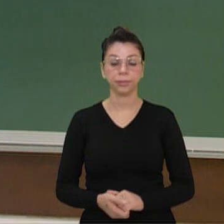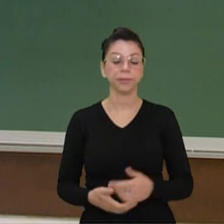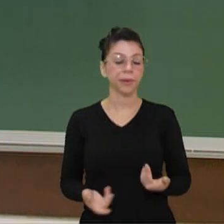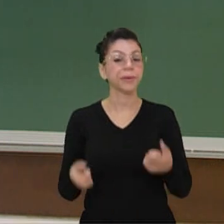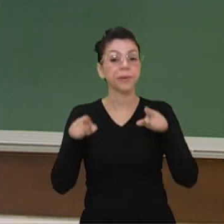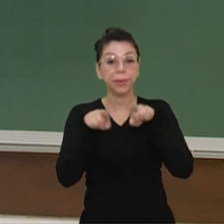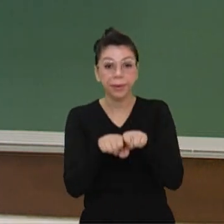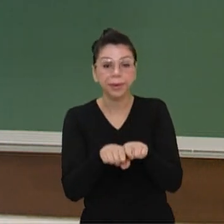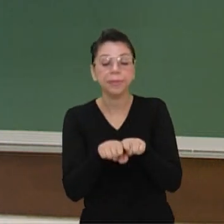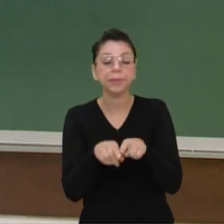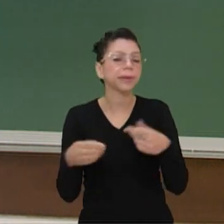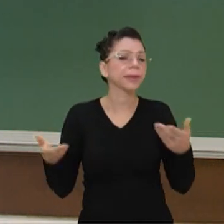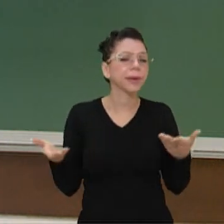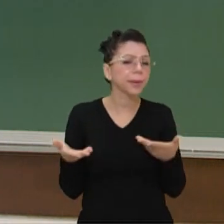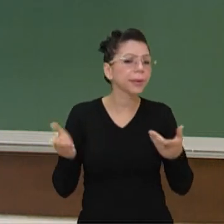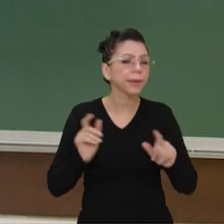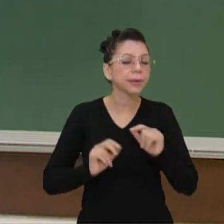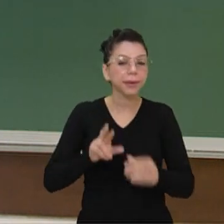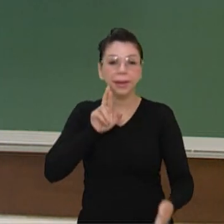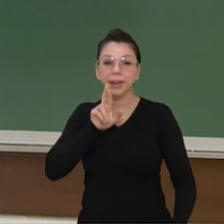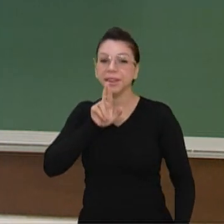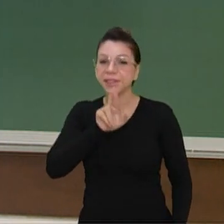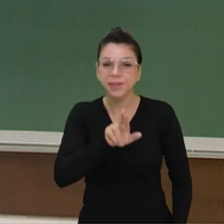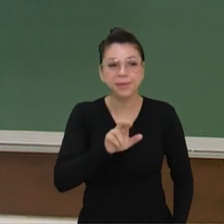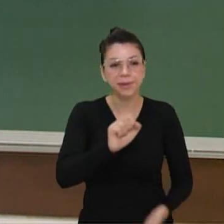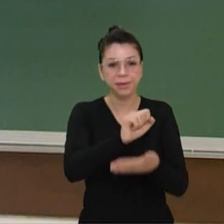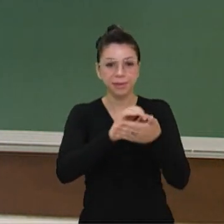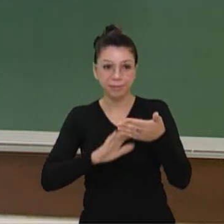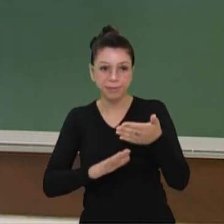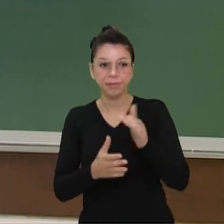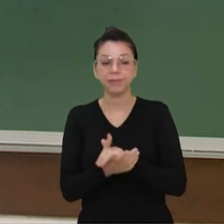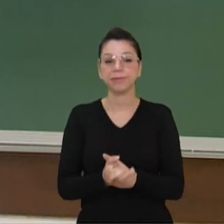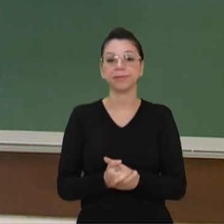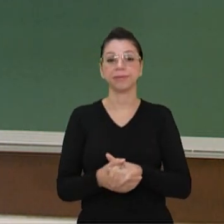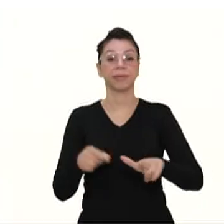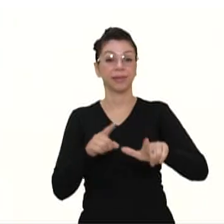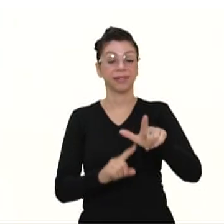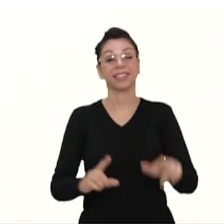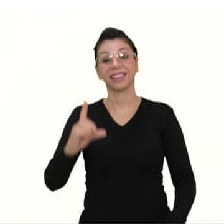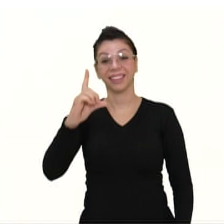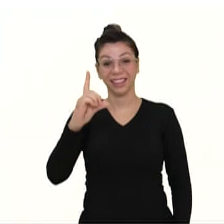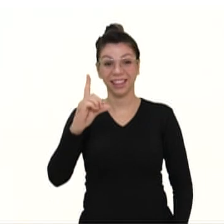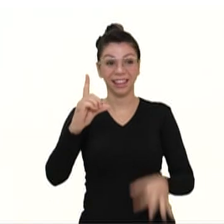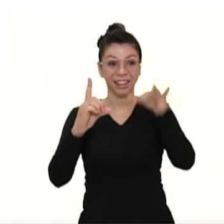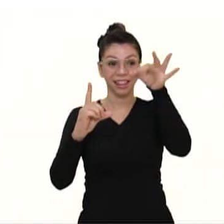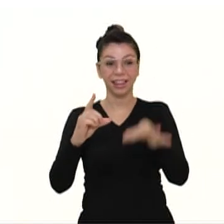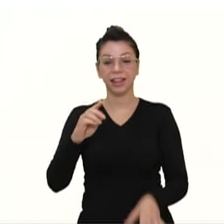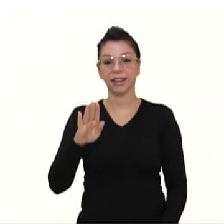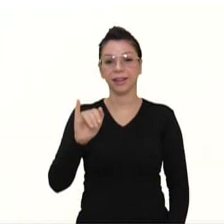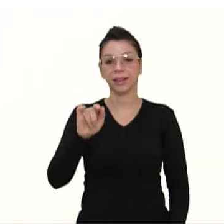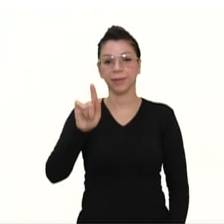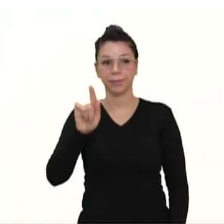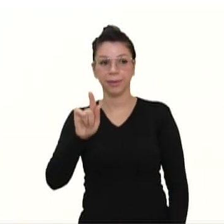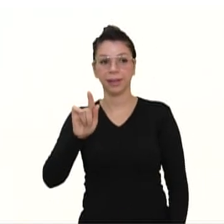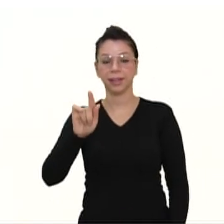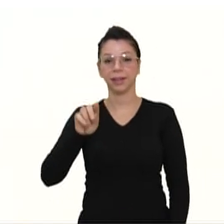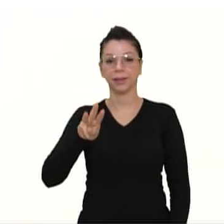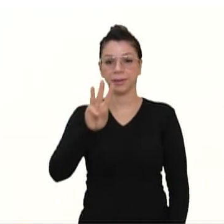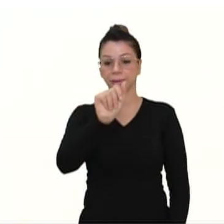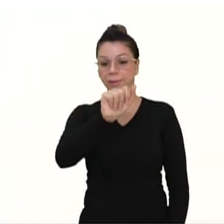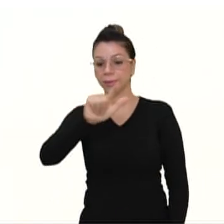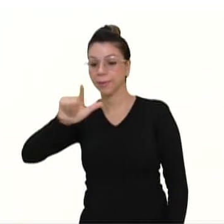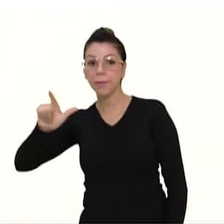Estamos de volta e agora a resposta dessa pergunta é a alternativa D, é o Big Wall. Então, o Big Wall não é uma